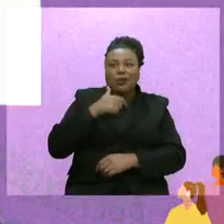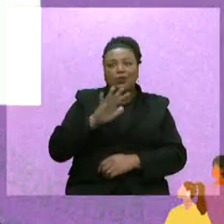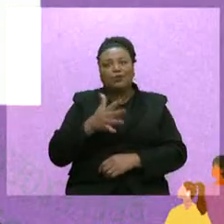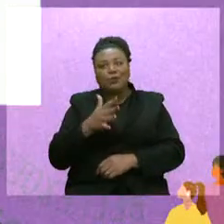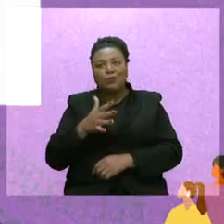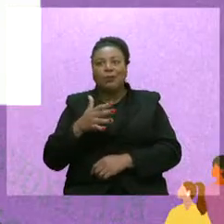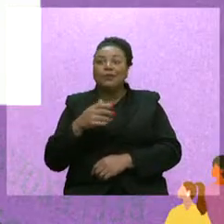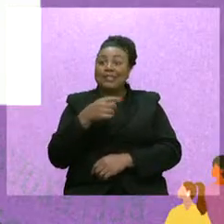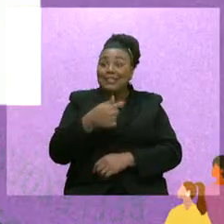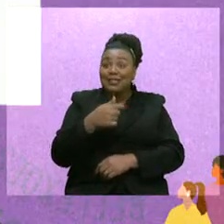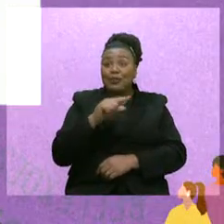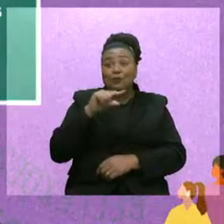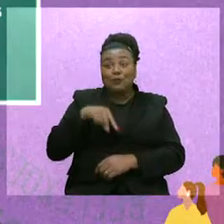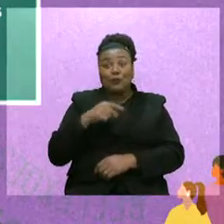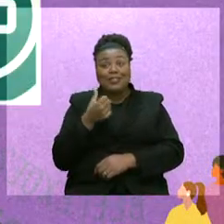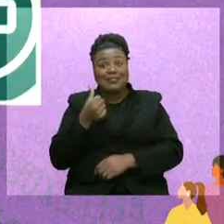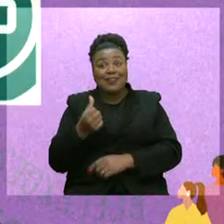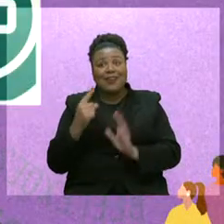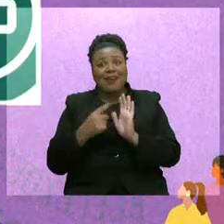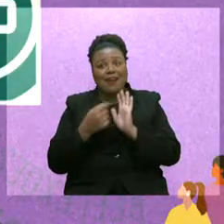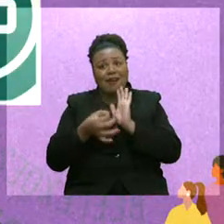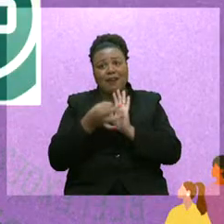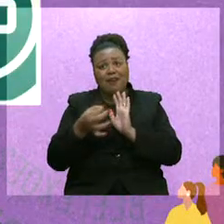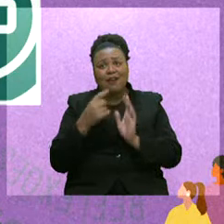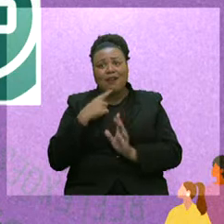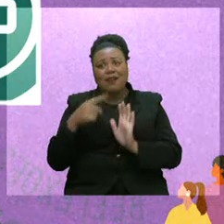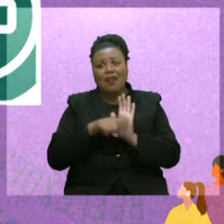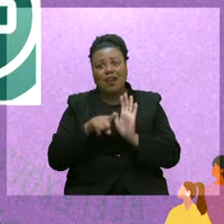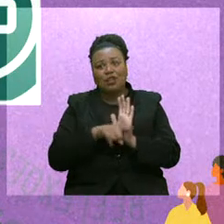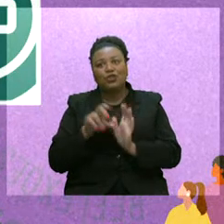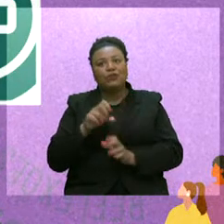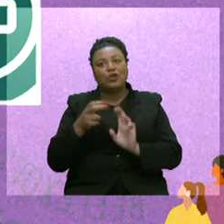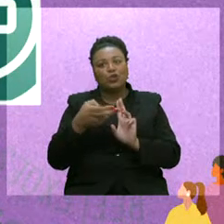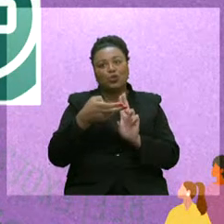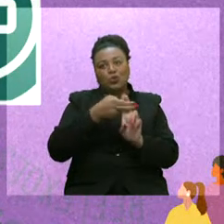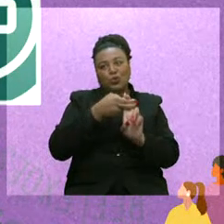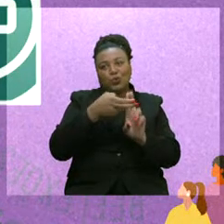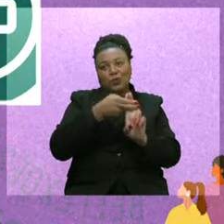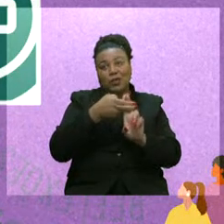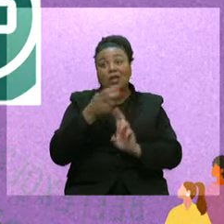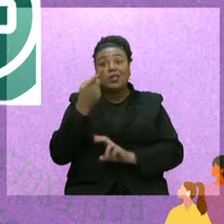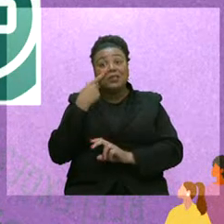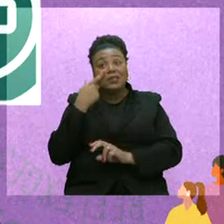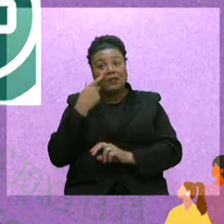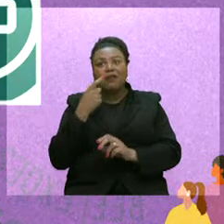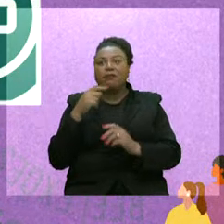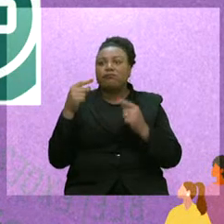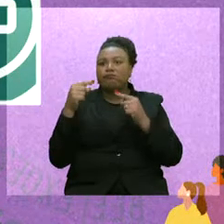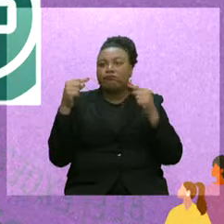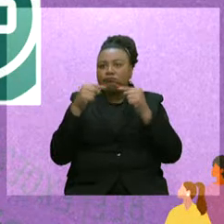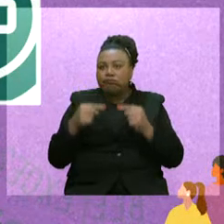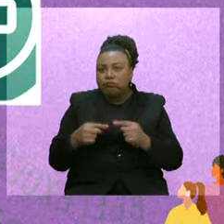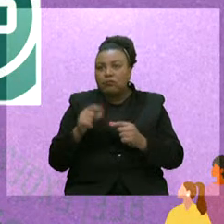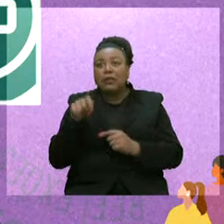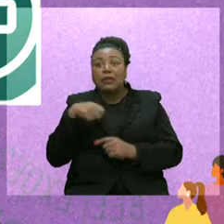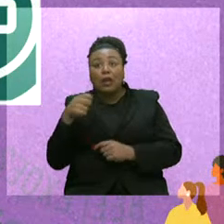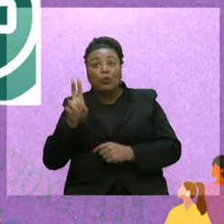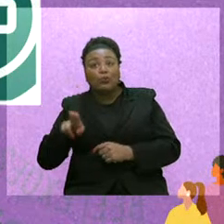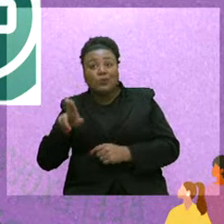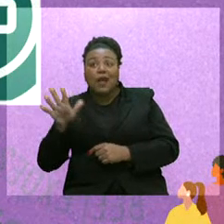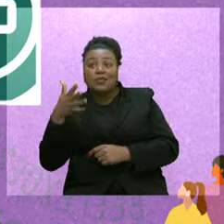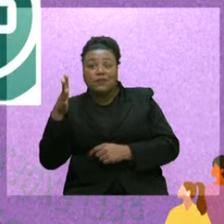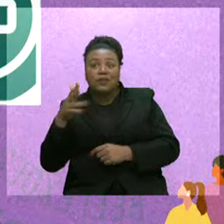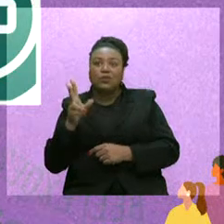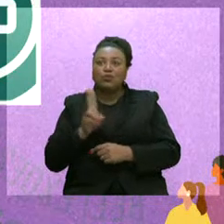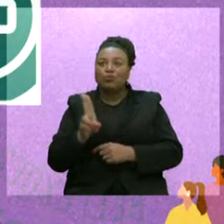e 7,6% critica o SUS. Se a gente cruza a percepção de quem usa eventualmente e quem usa